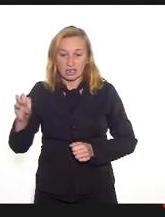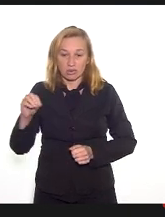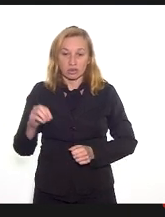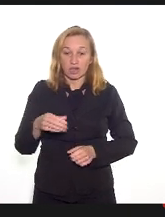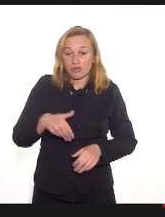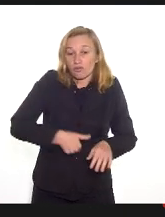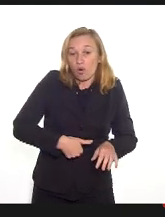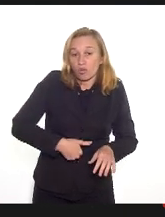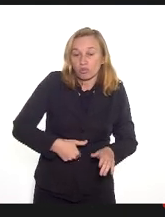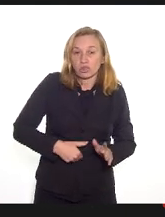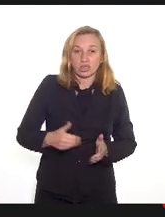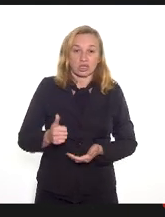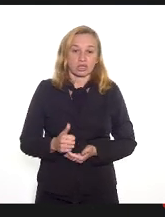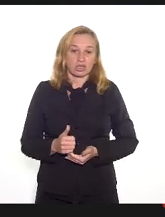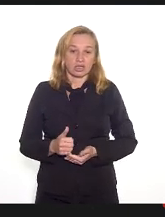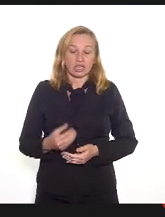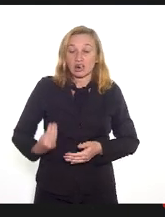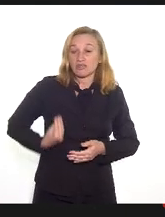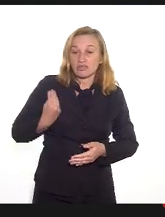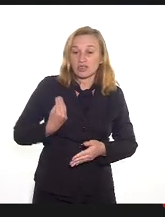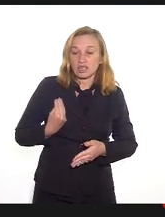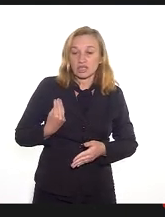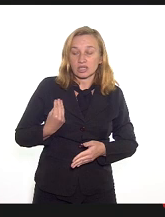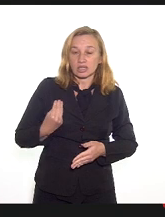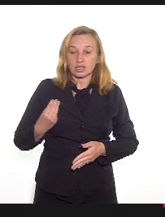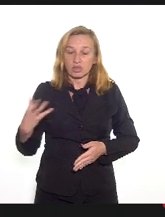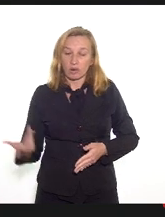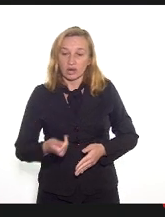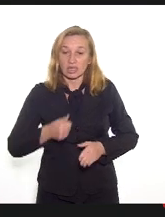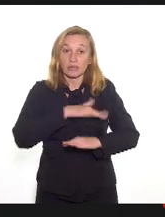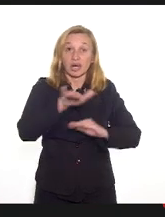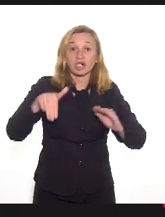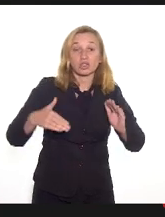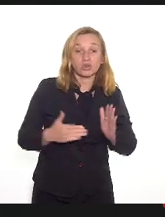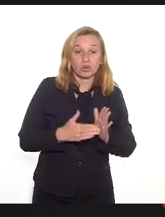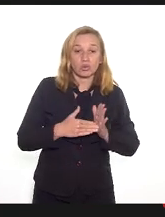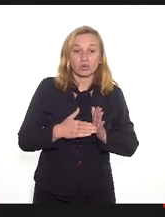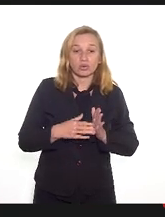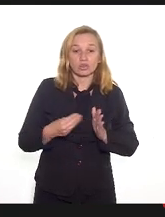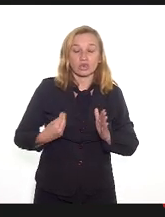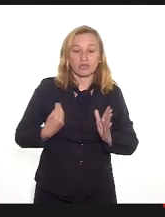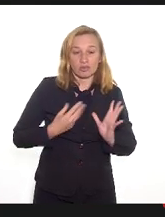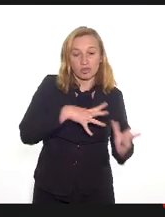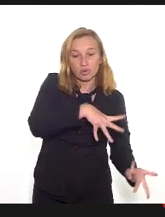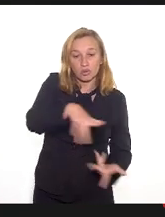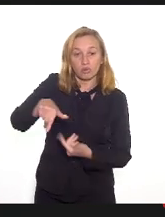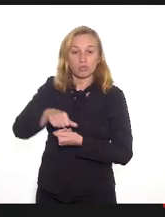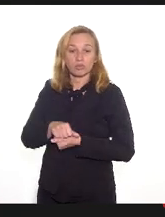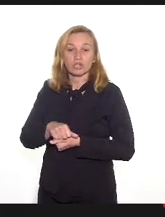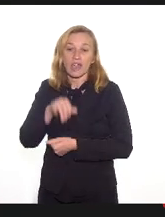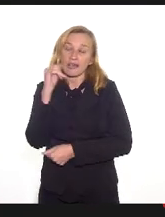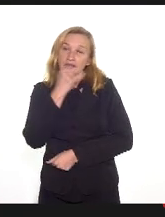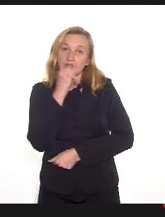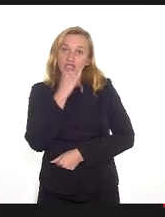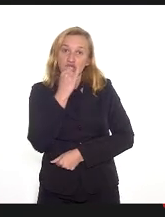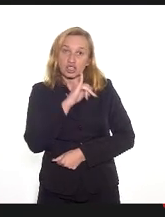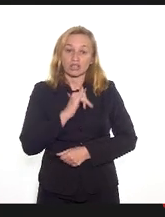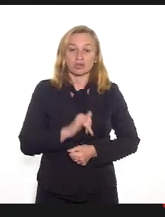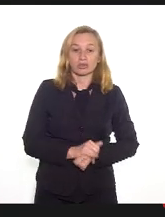como a geração vida digna para todos os habitantes desse planeta, energia,